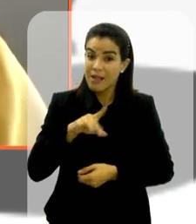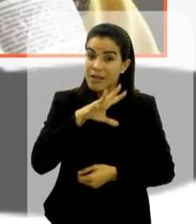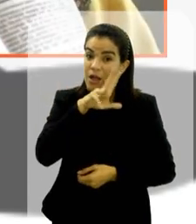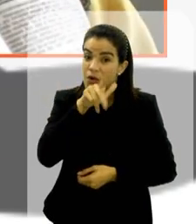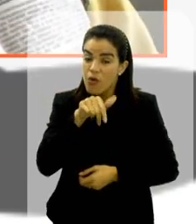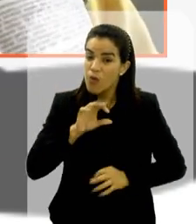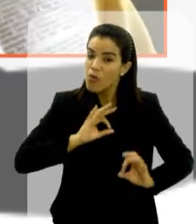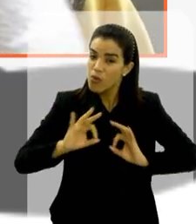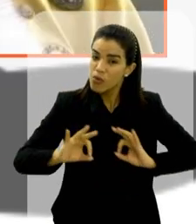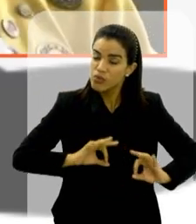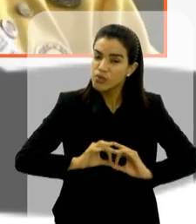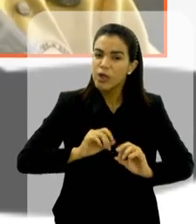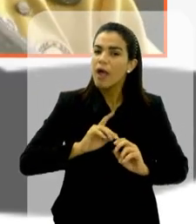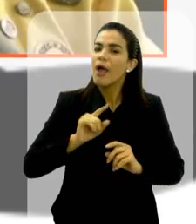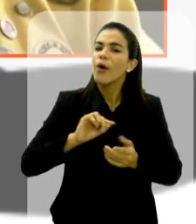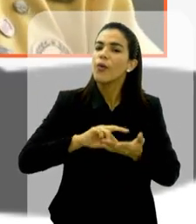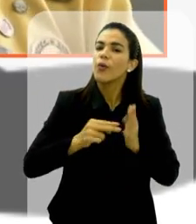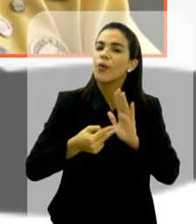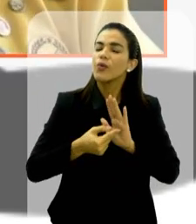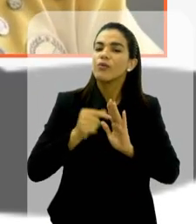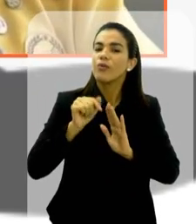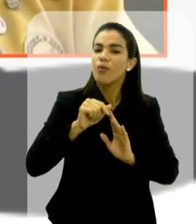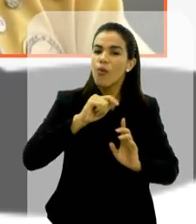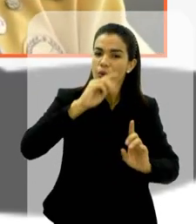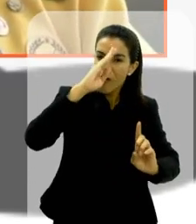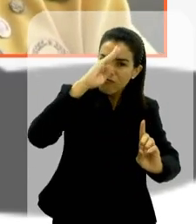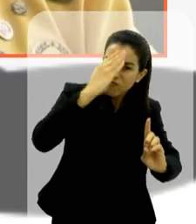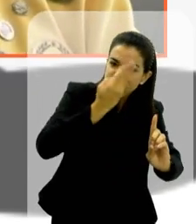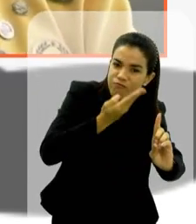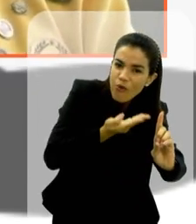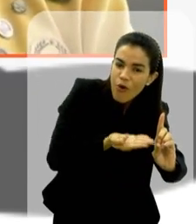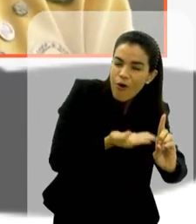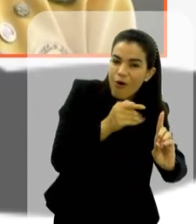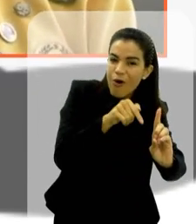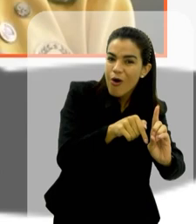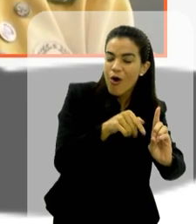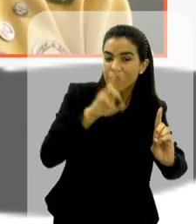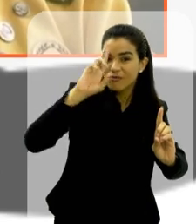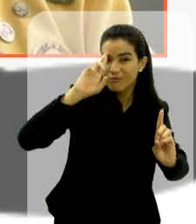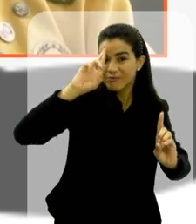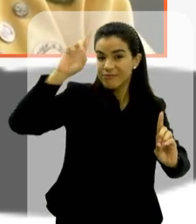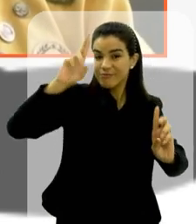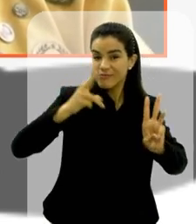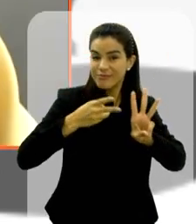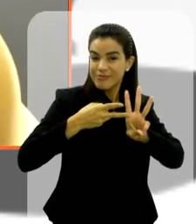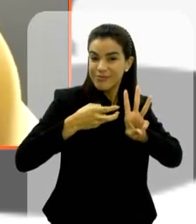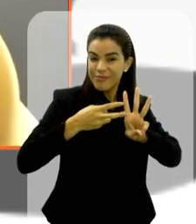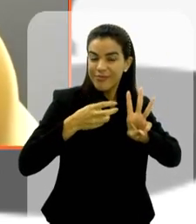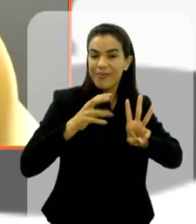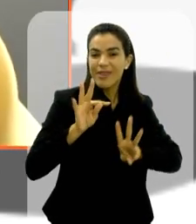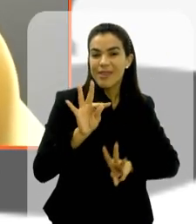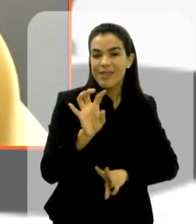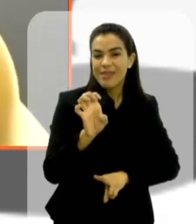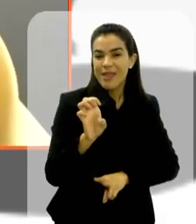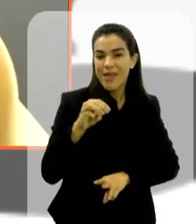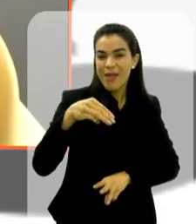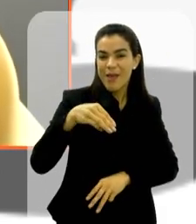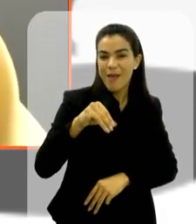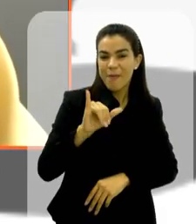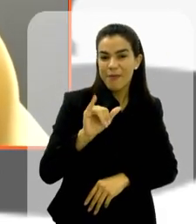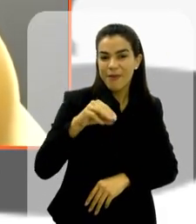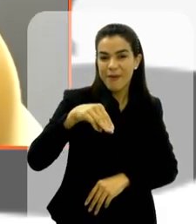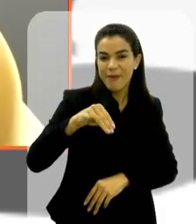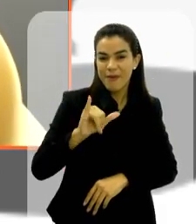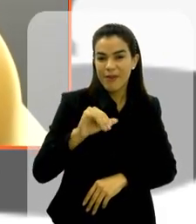na verdade, uma homenagem ao grande chefe da nação dos índios Tememinós,